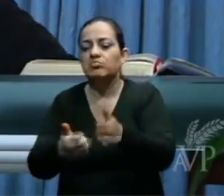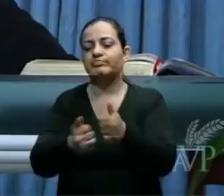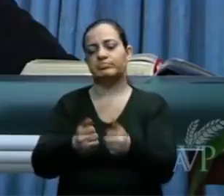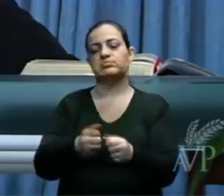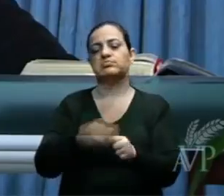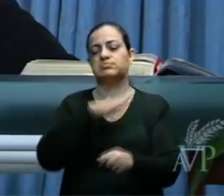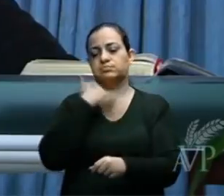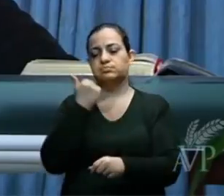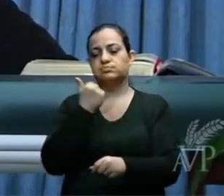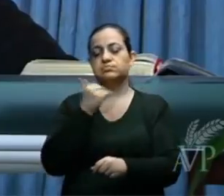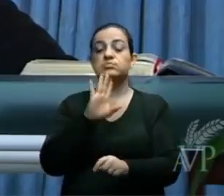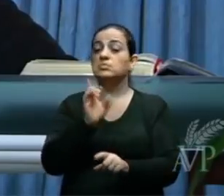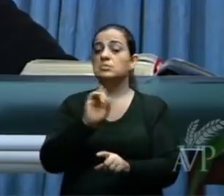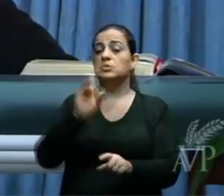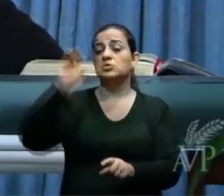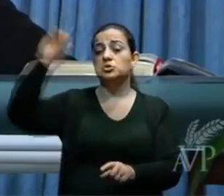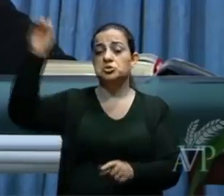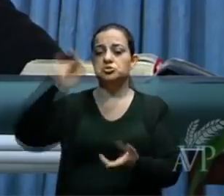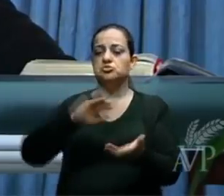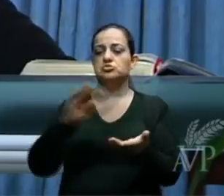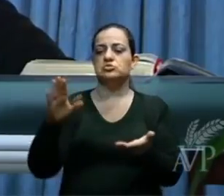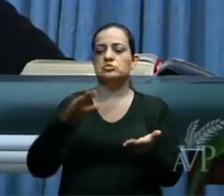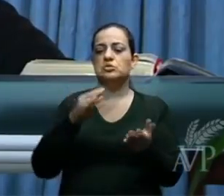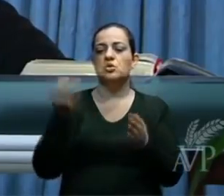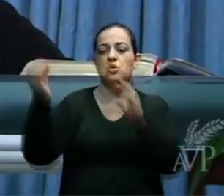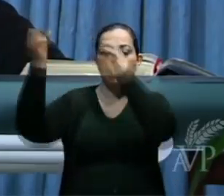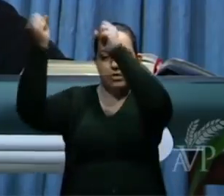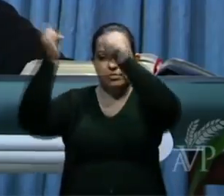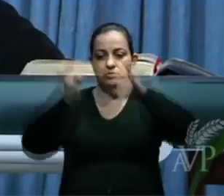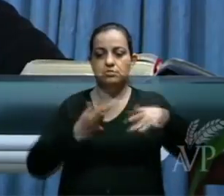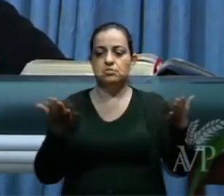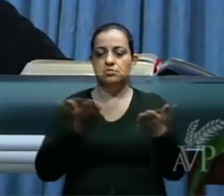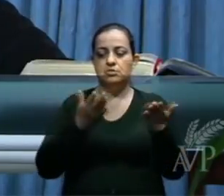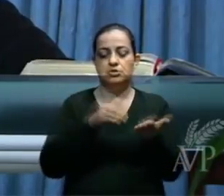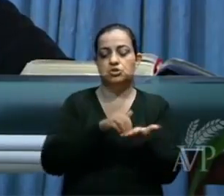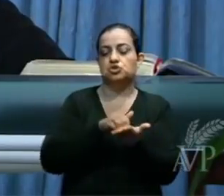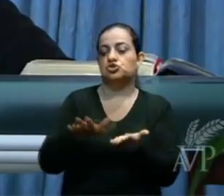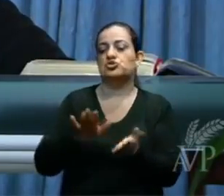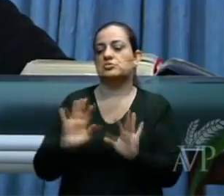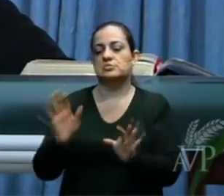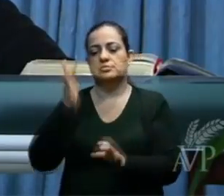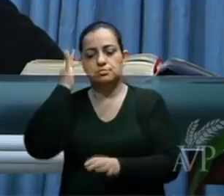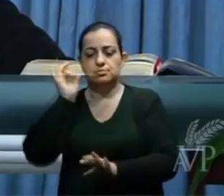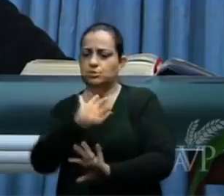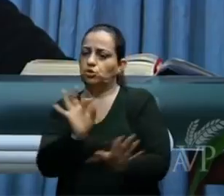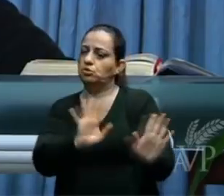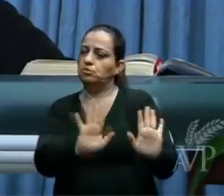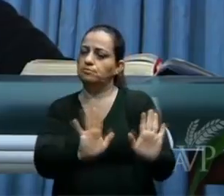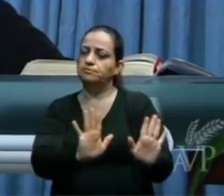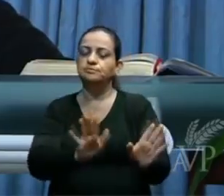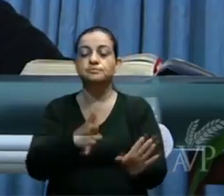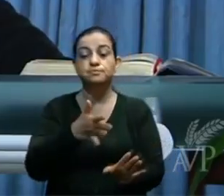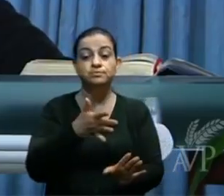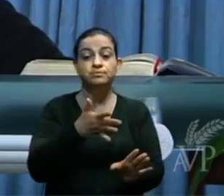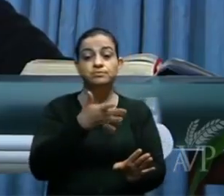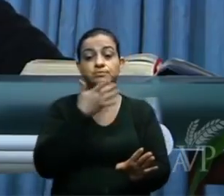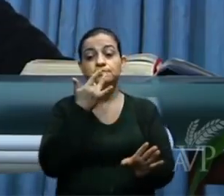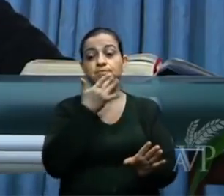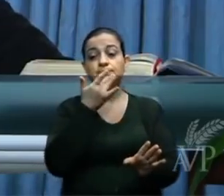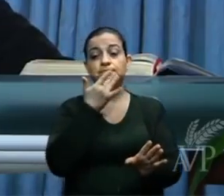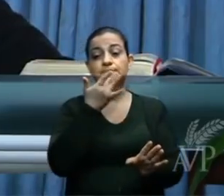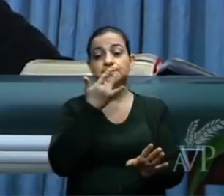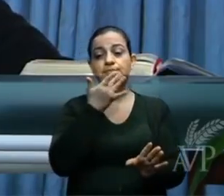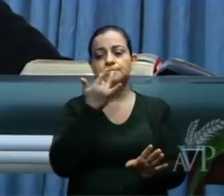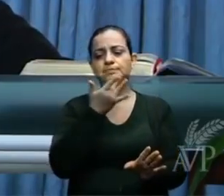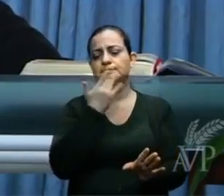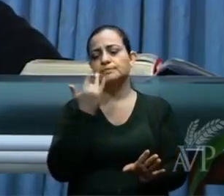não é que deus dá hoje tira manhã não não é fácil aceitar